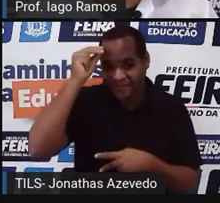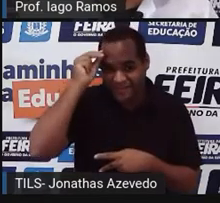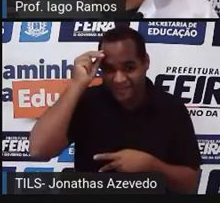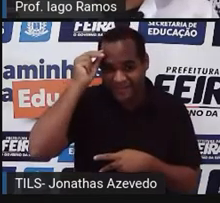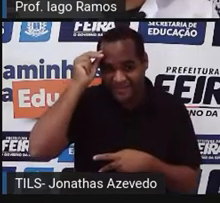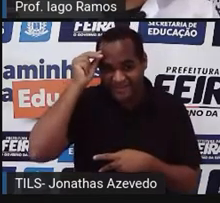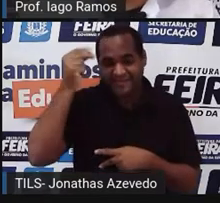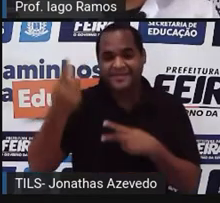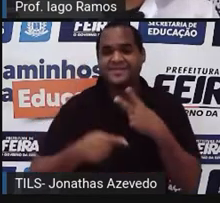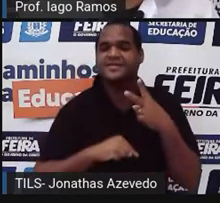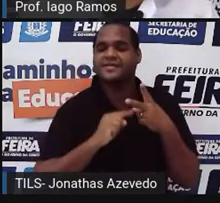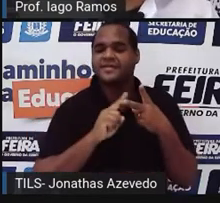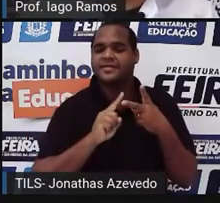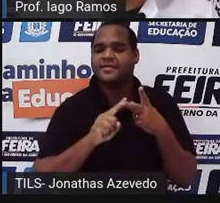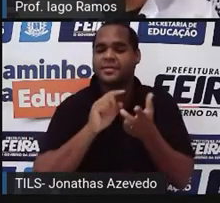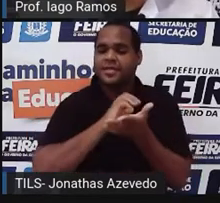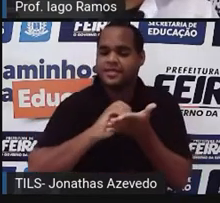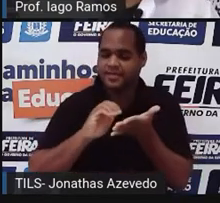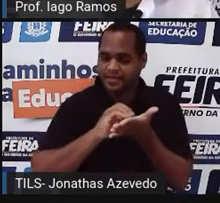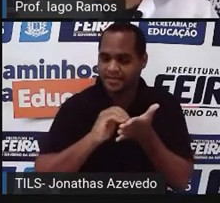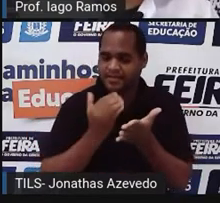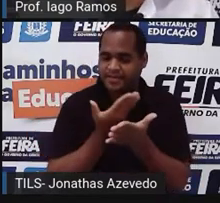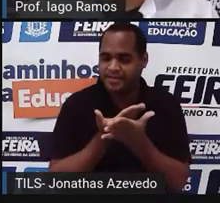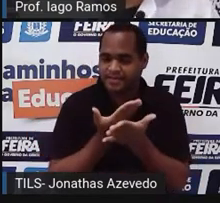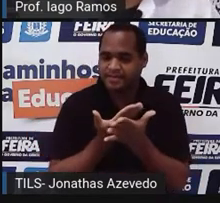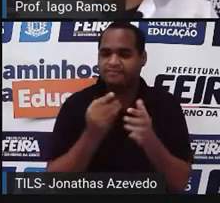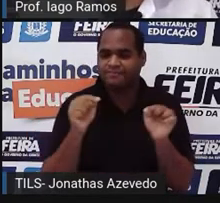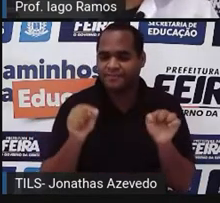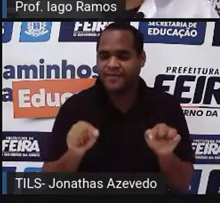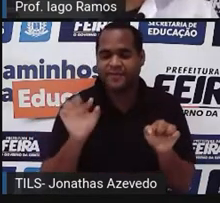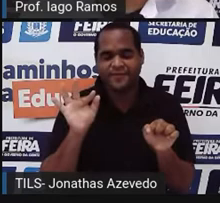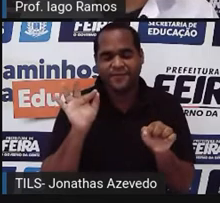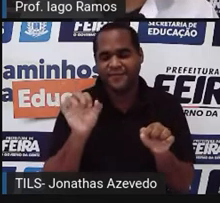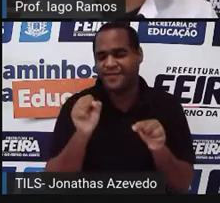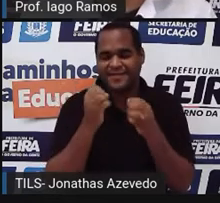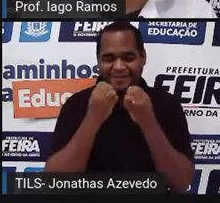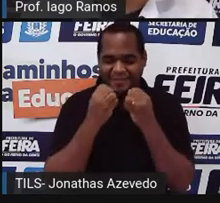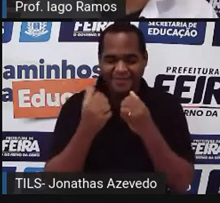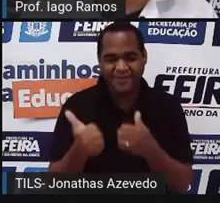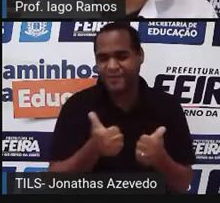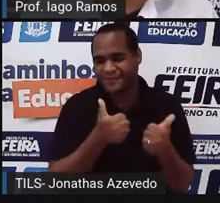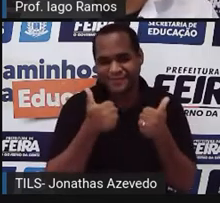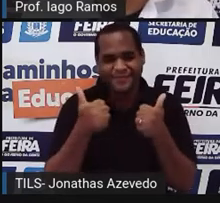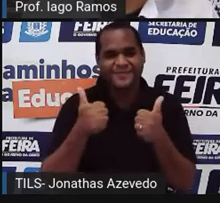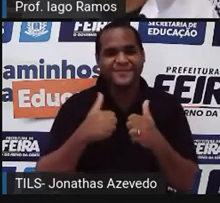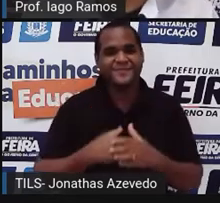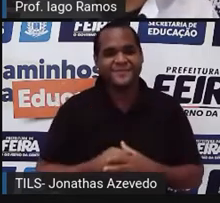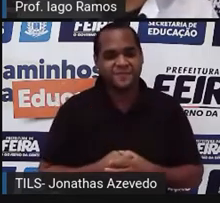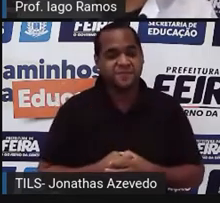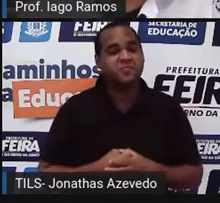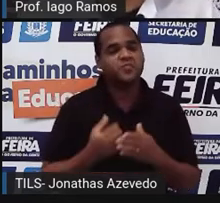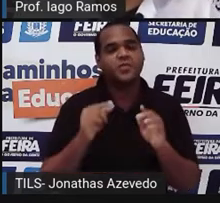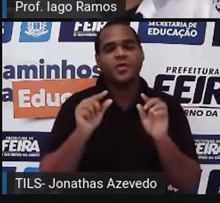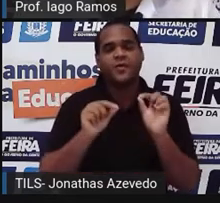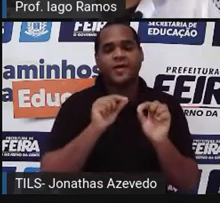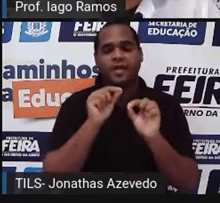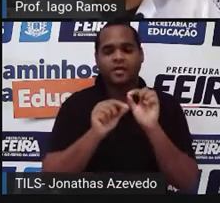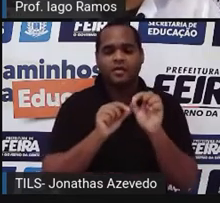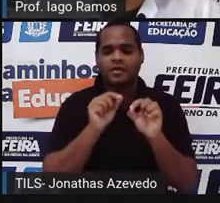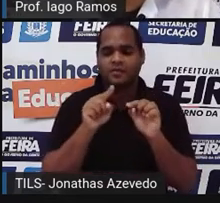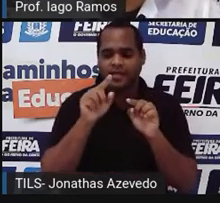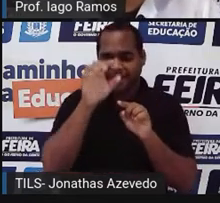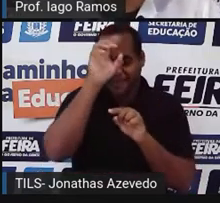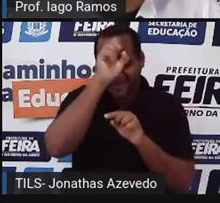e também da própria Secretaria de Educação aqui da nossa cidade, tá bom? E o que é que a gente tem